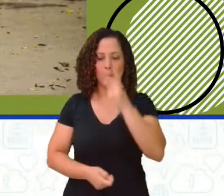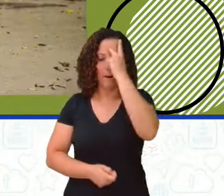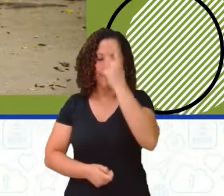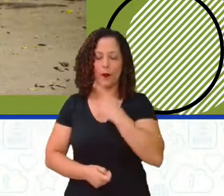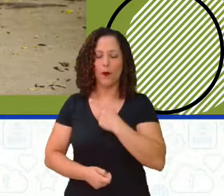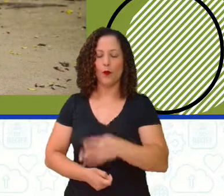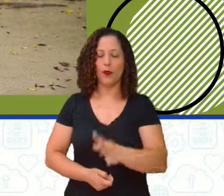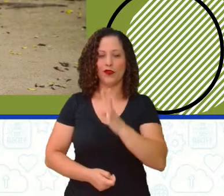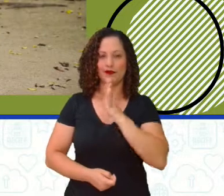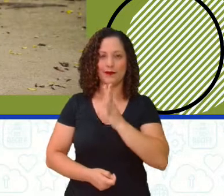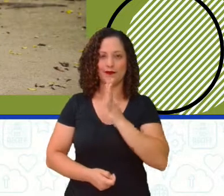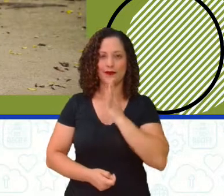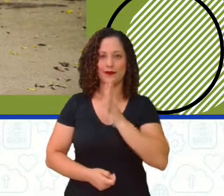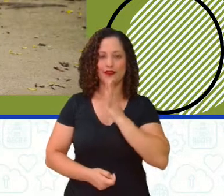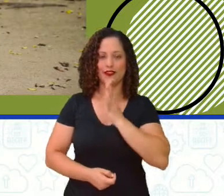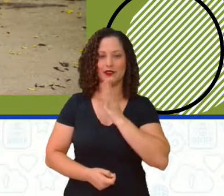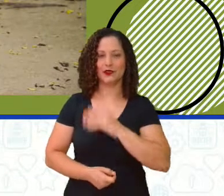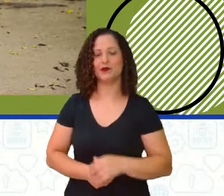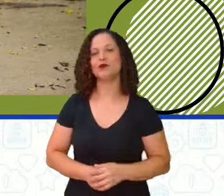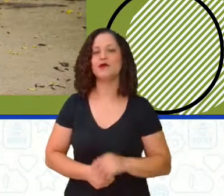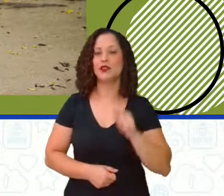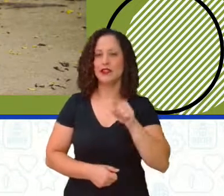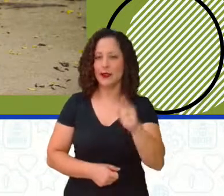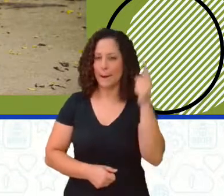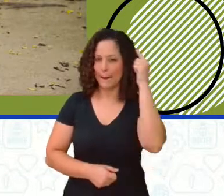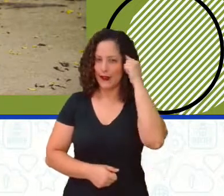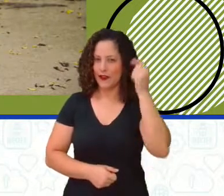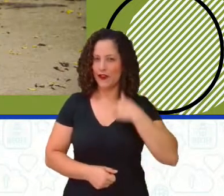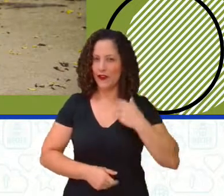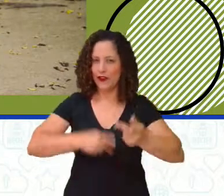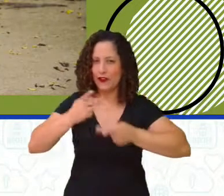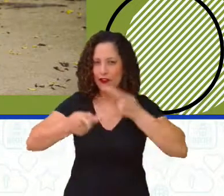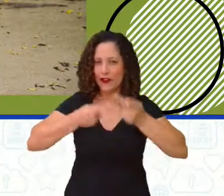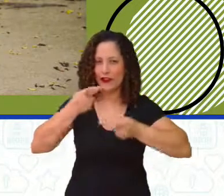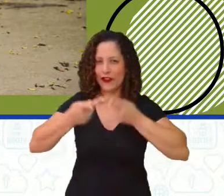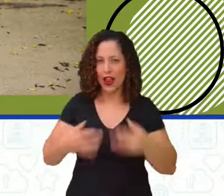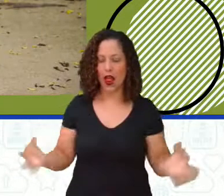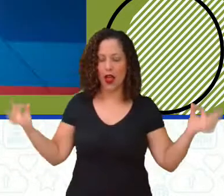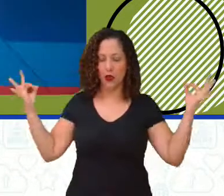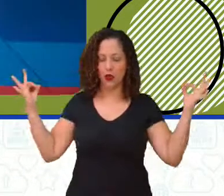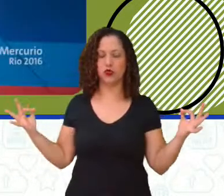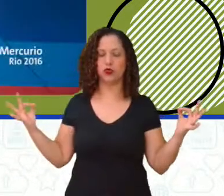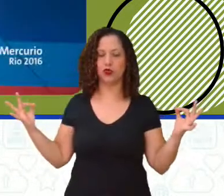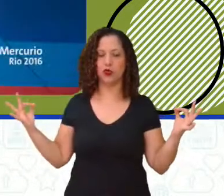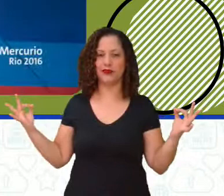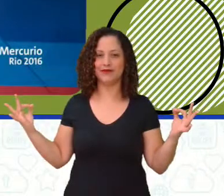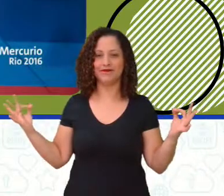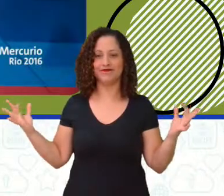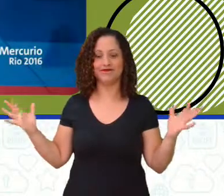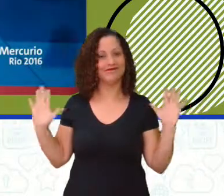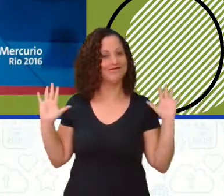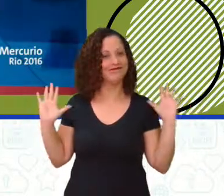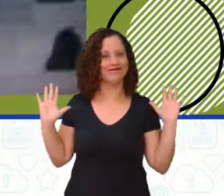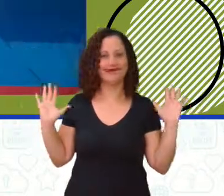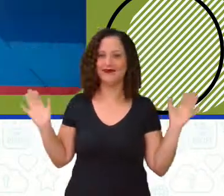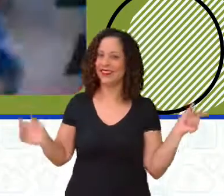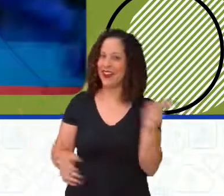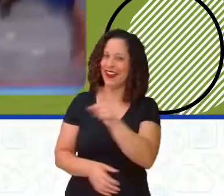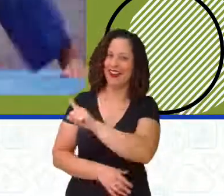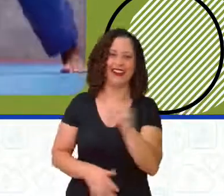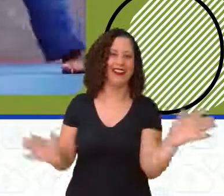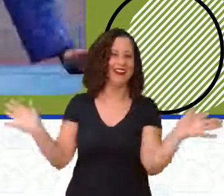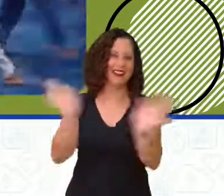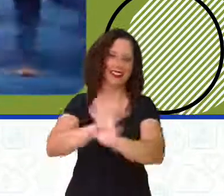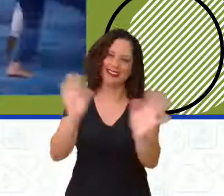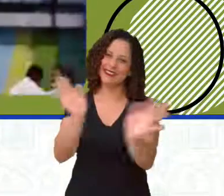autoconhecimento. Se você pensa que eu vim falar de alguma atividade zen, você tá muito enganado.